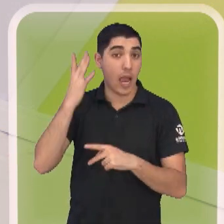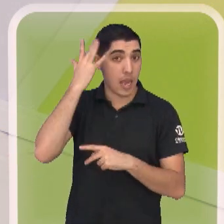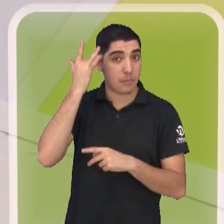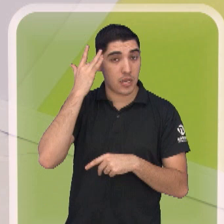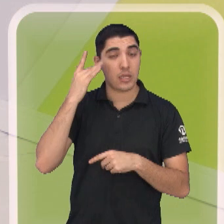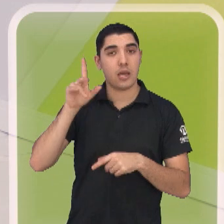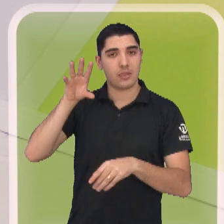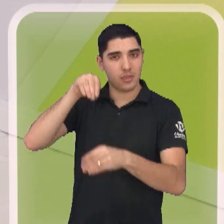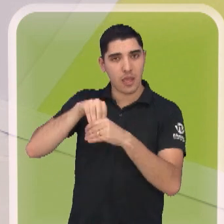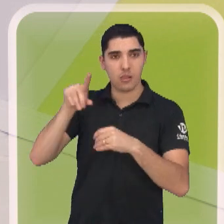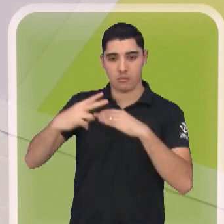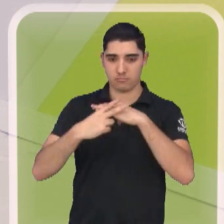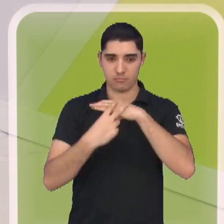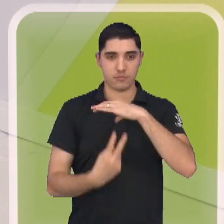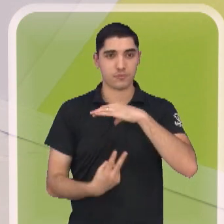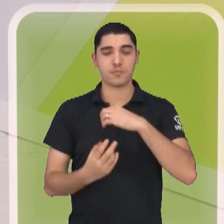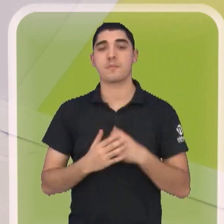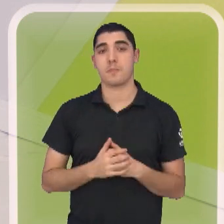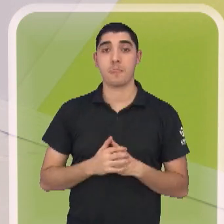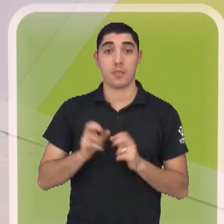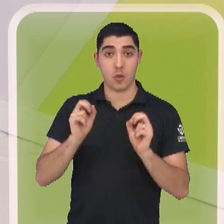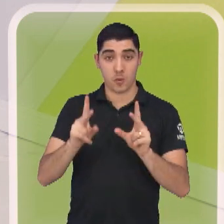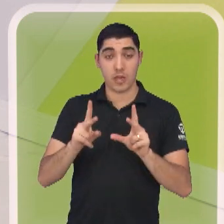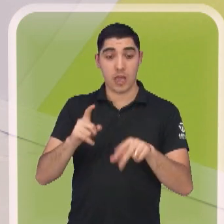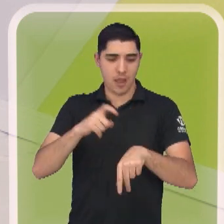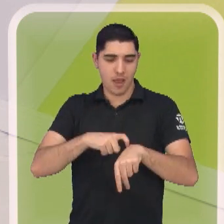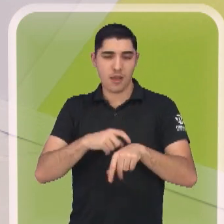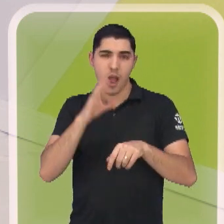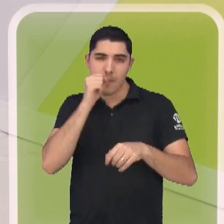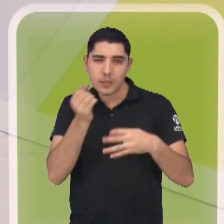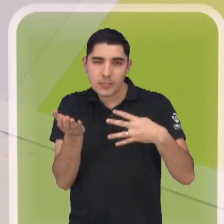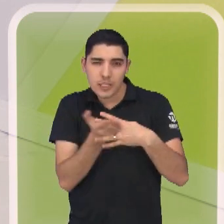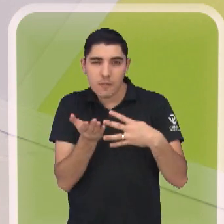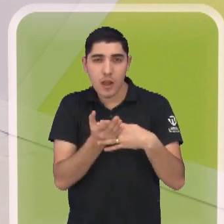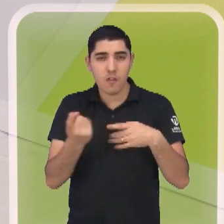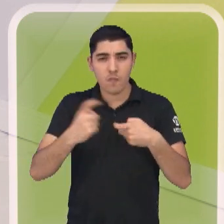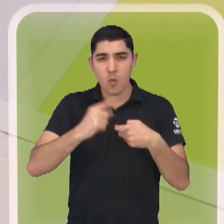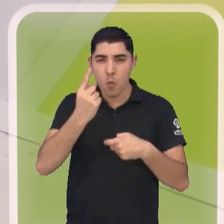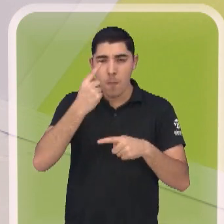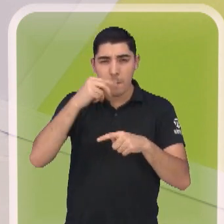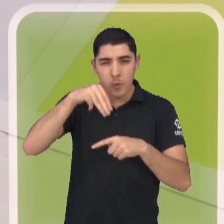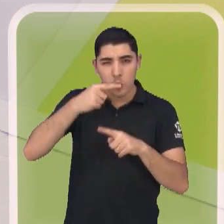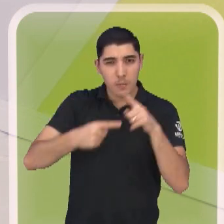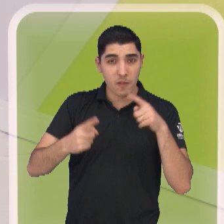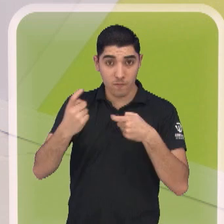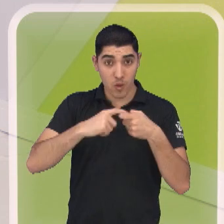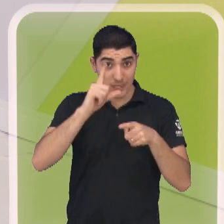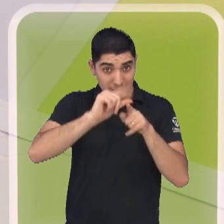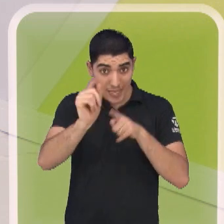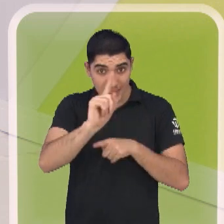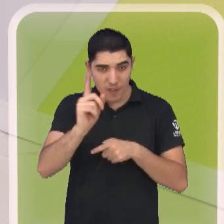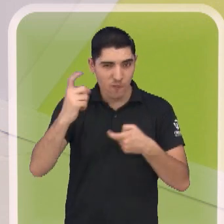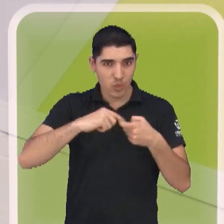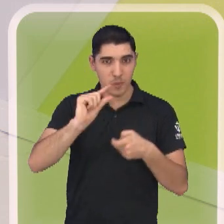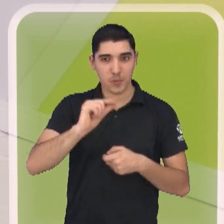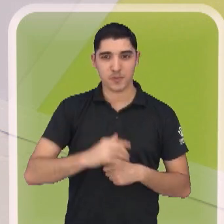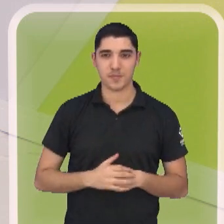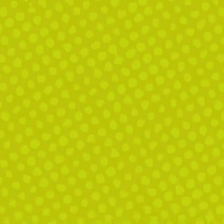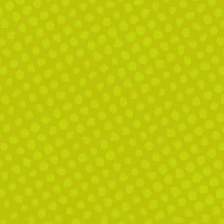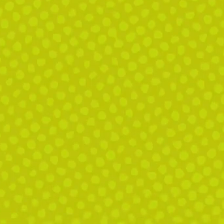na Farma Conde Arena Tá certo a gente vai para o rápido intervalinho aqui na hora do esporte um minutinho e meio não sai daí a gente volta já